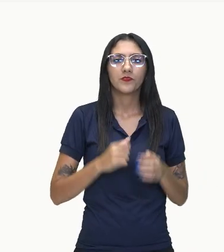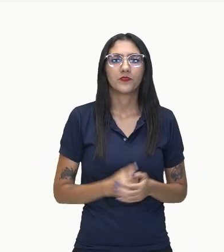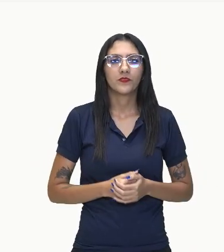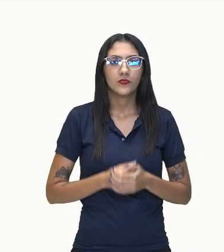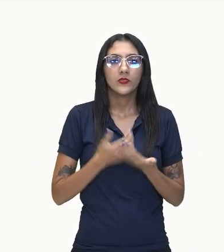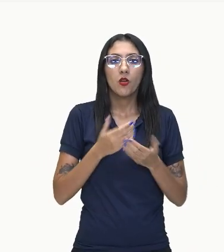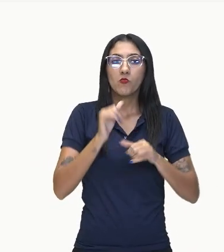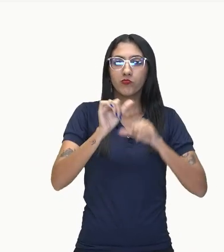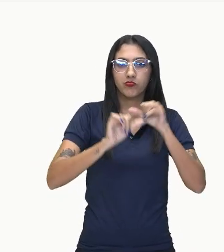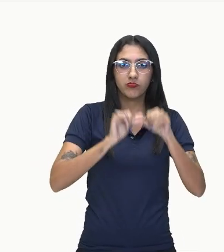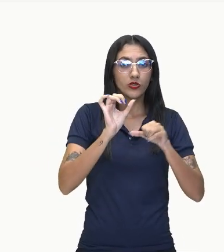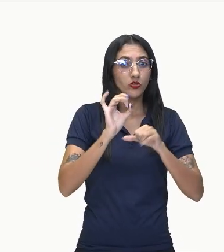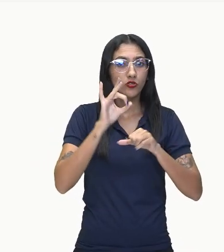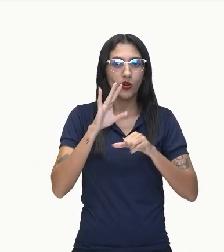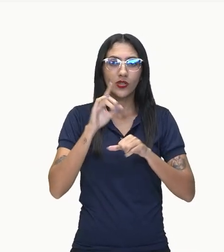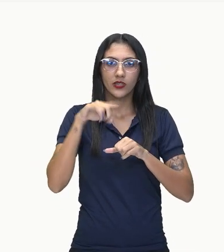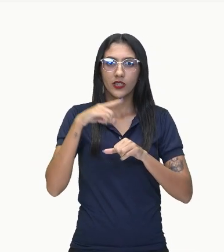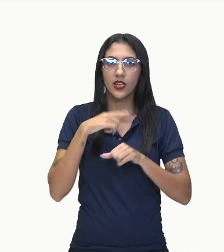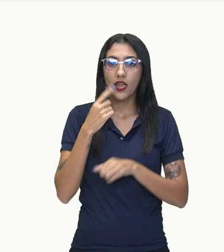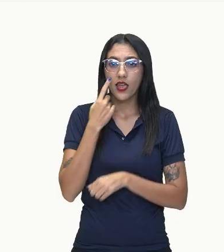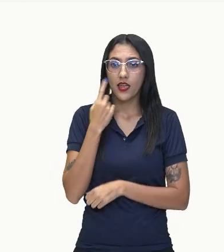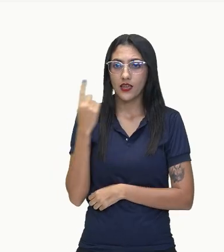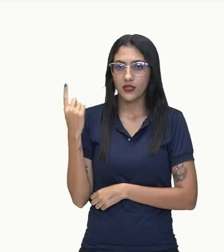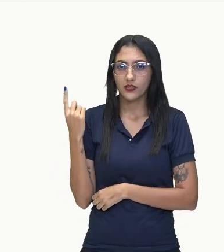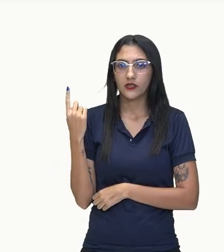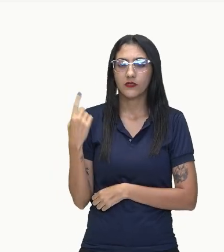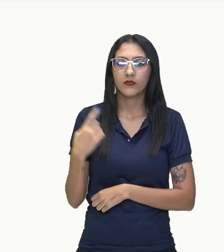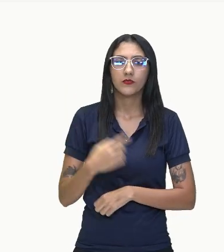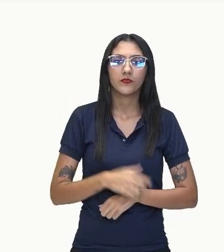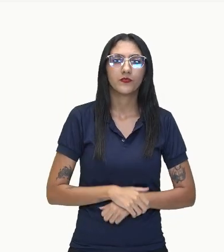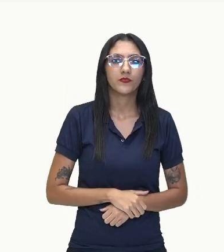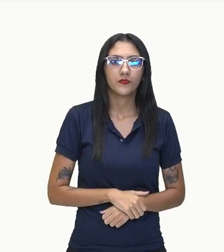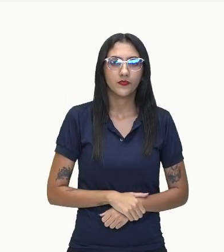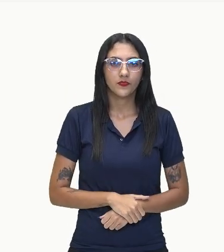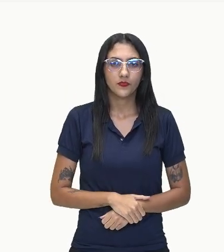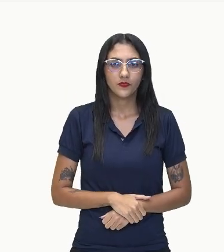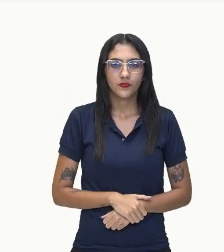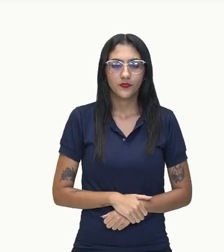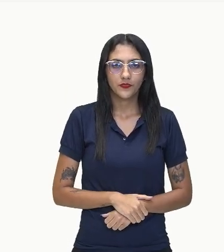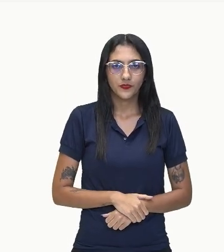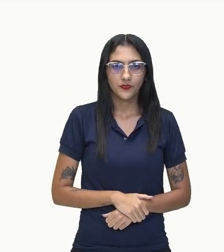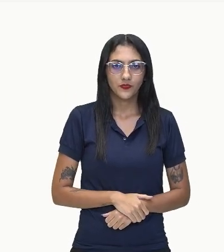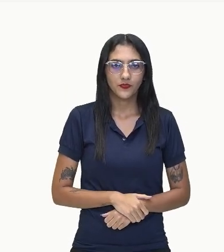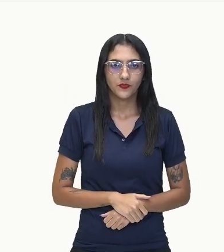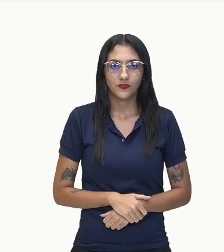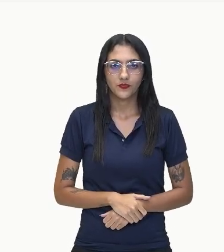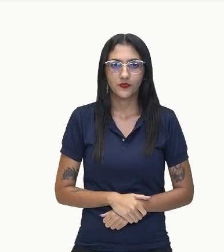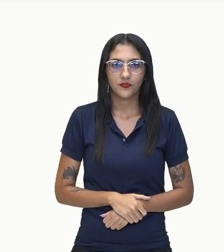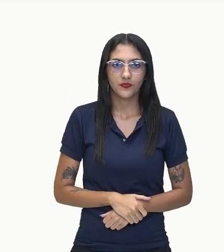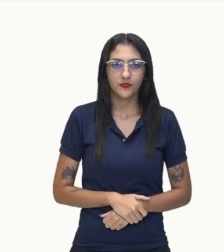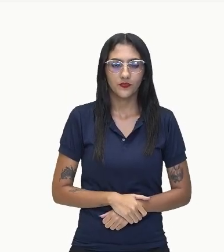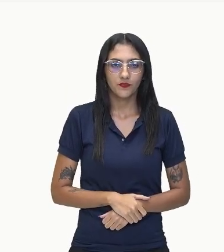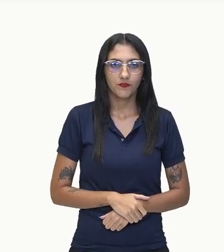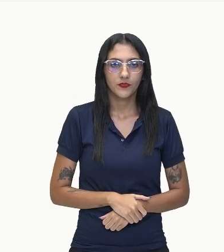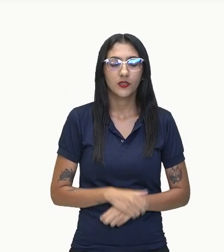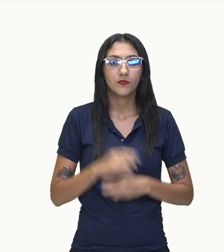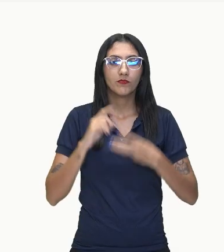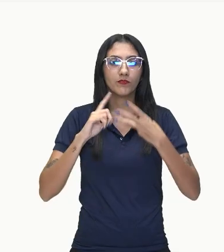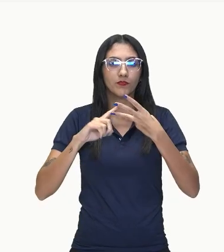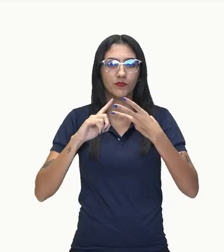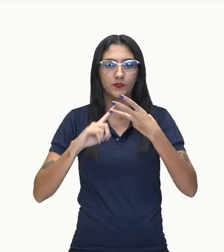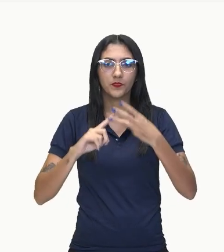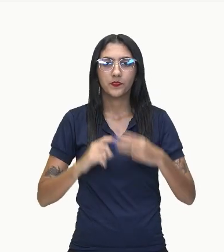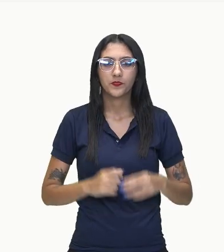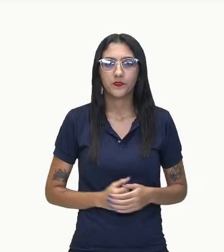só sobra para a gente menos b sobre 2a. E agora, quando a gente tem que o resultado